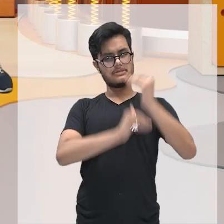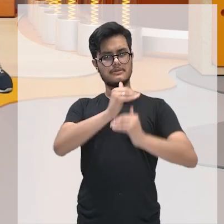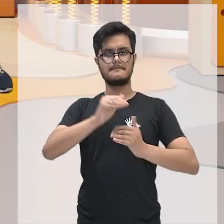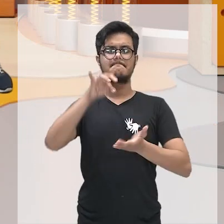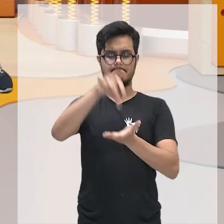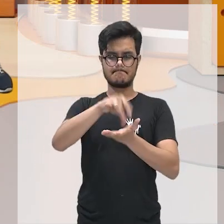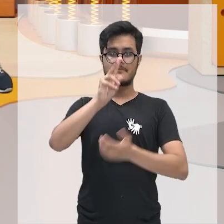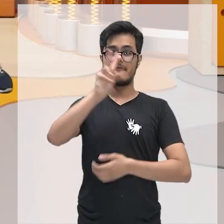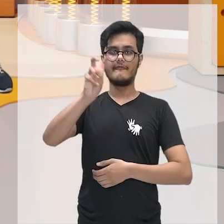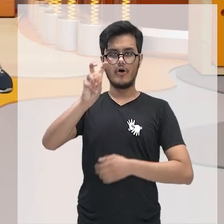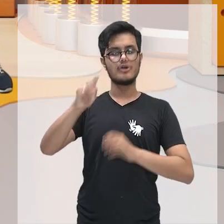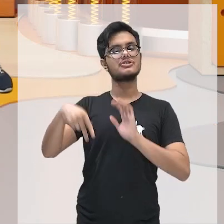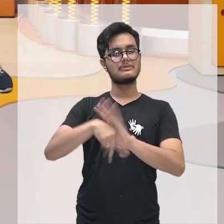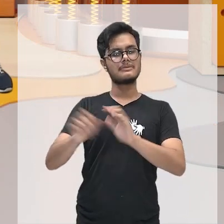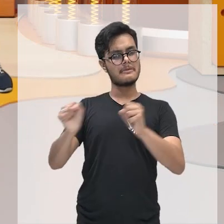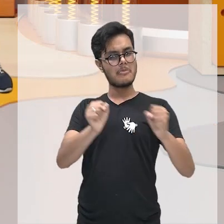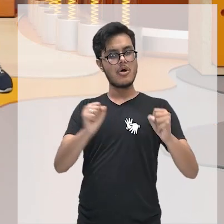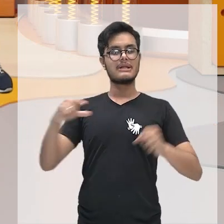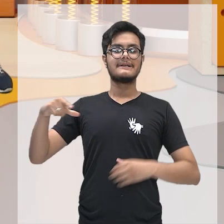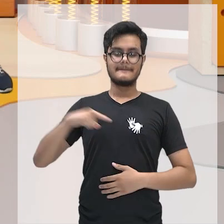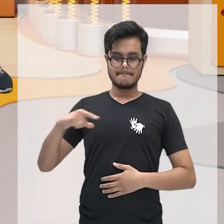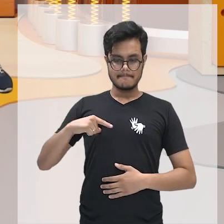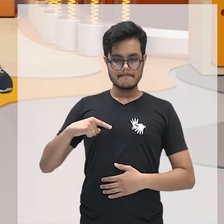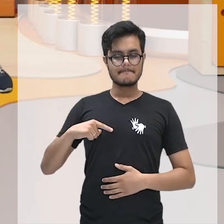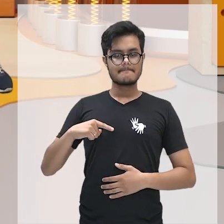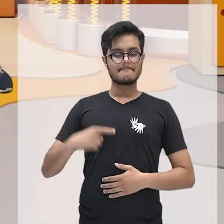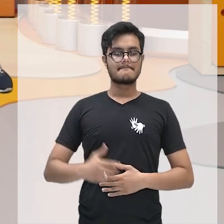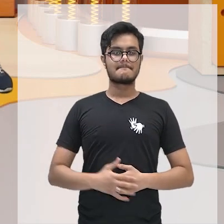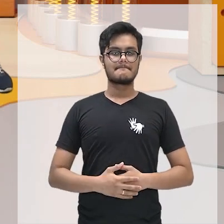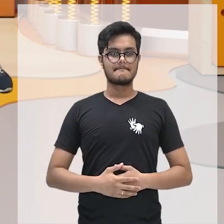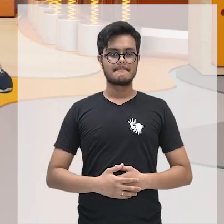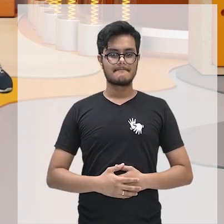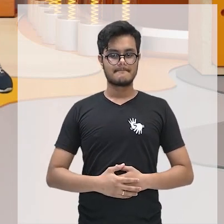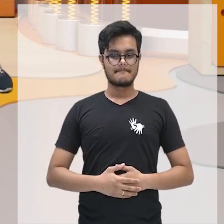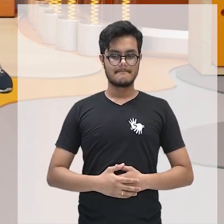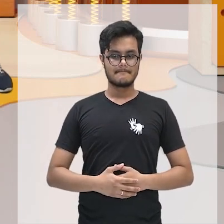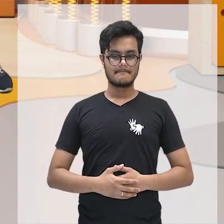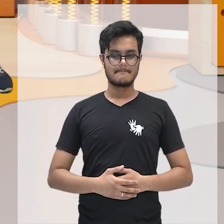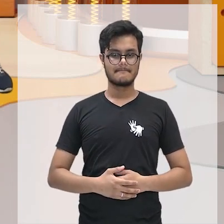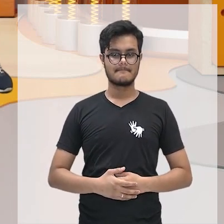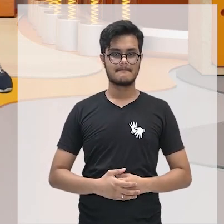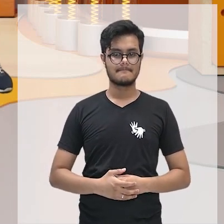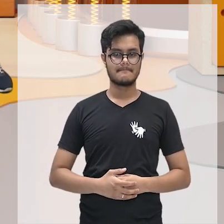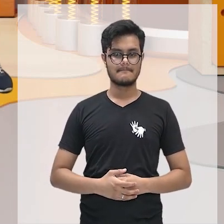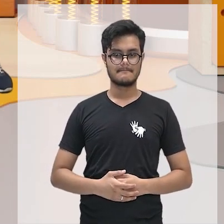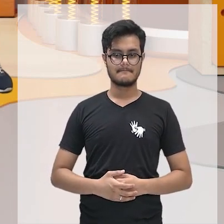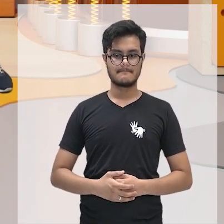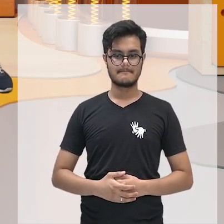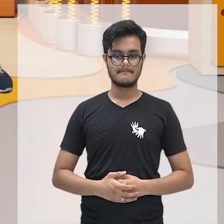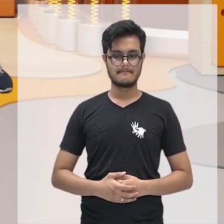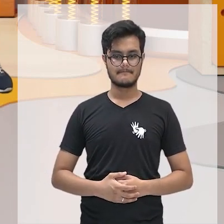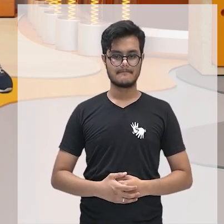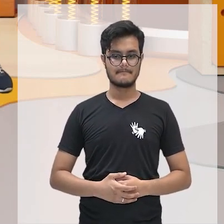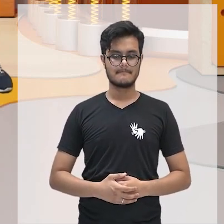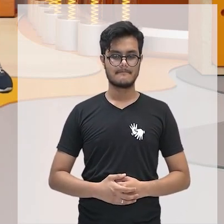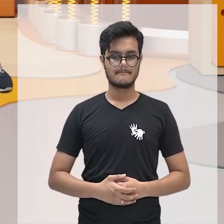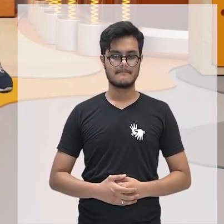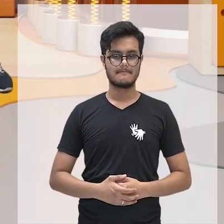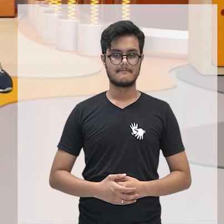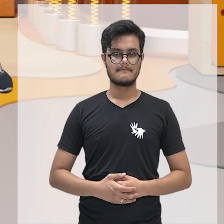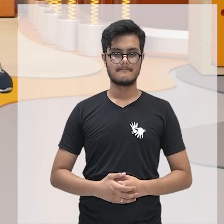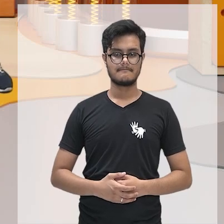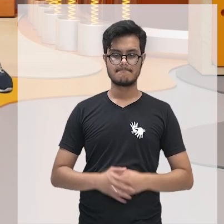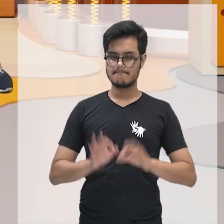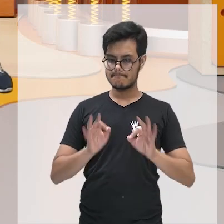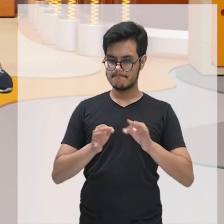mais forte mais poderosa e mais influente dentro daquele contexto daquele período em que a cidade vinha se desenvolvendo